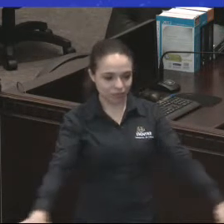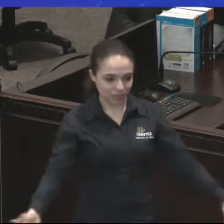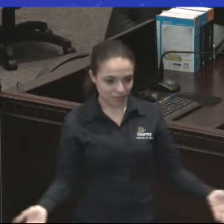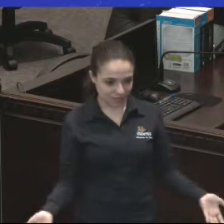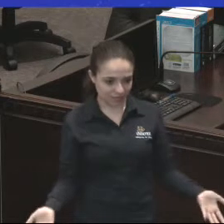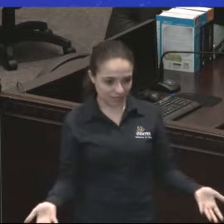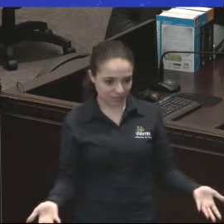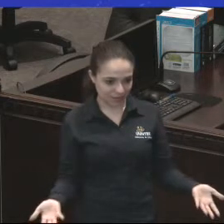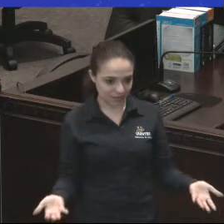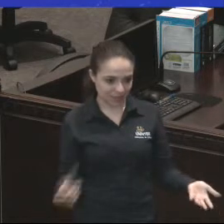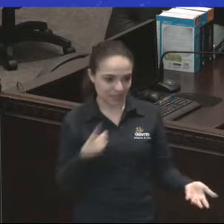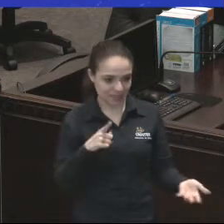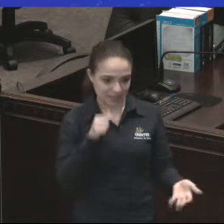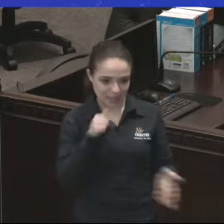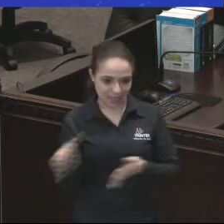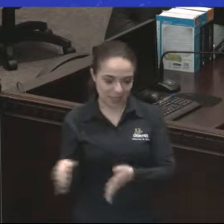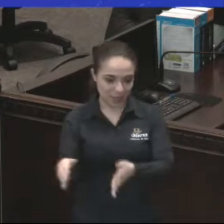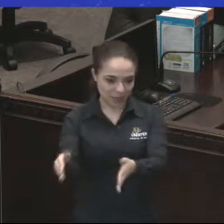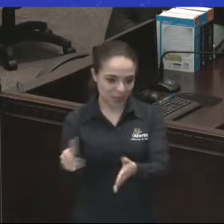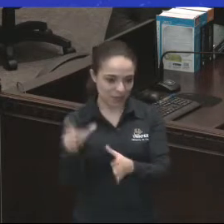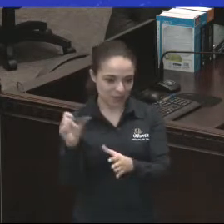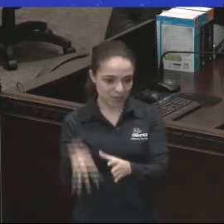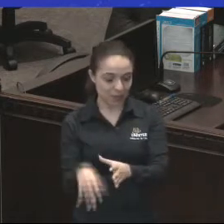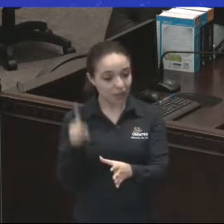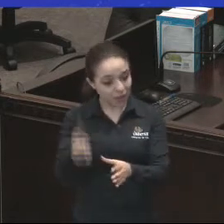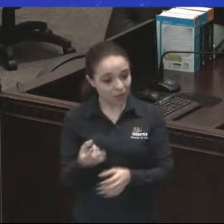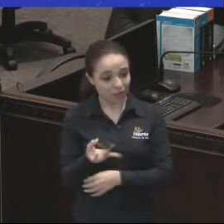no lixo e a cafeína vai parar no rio, mas ela é uma droga.